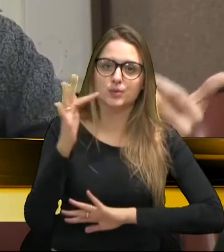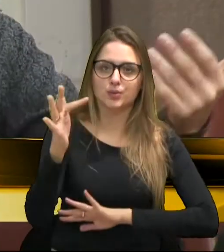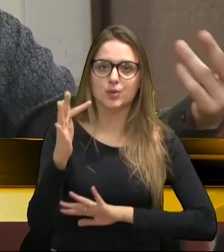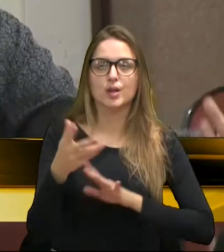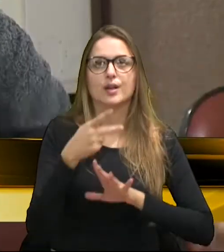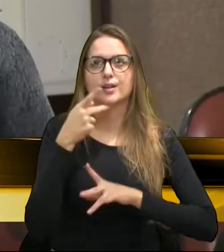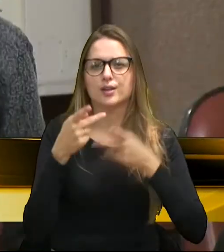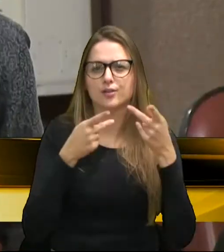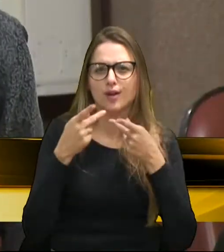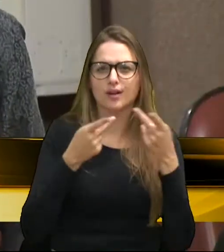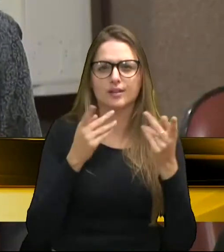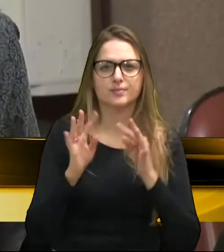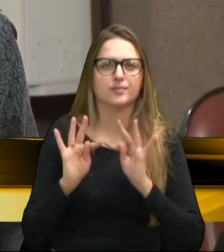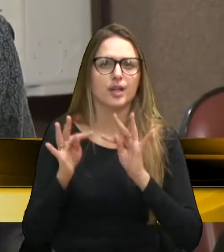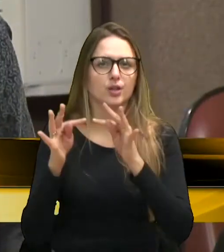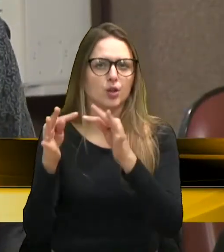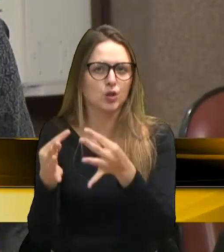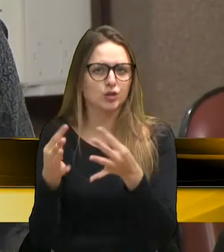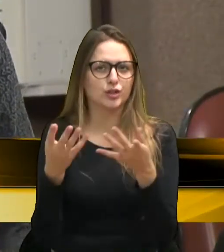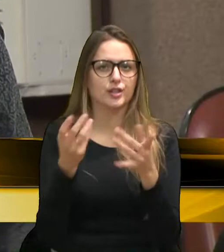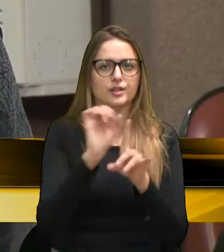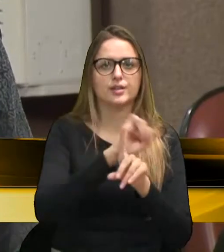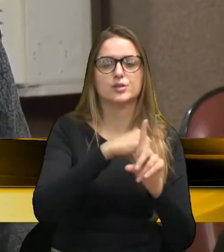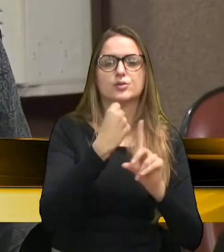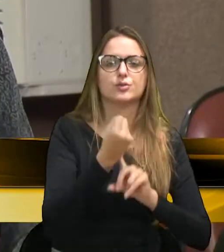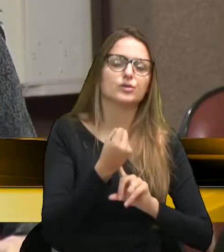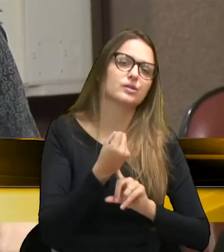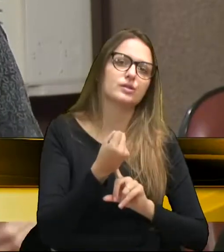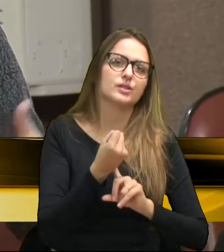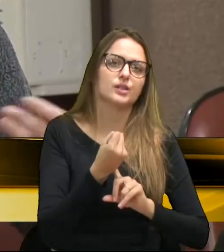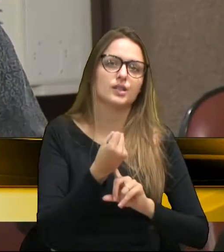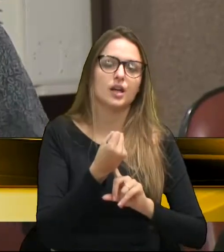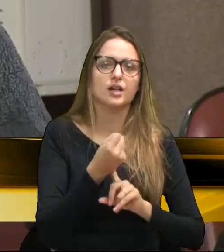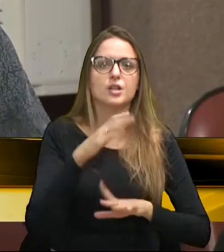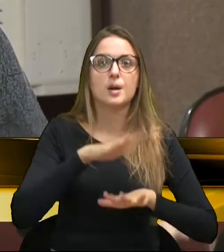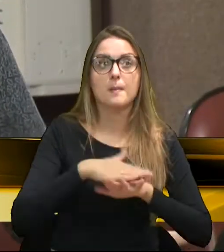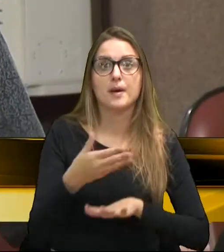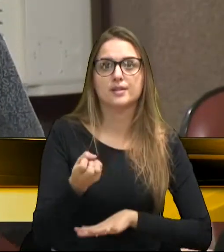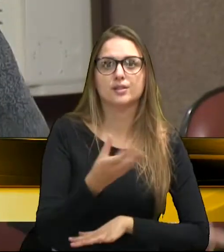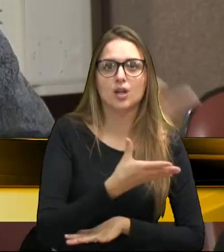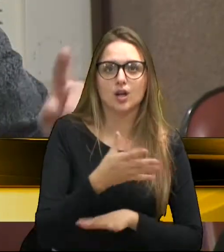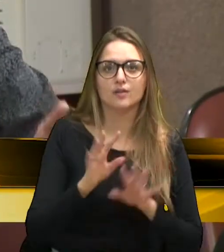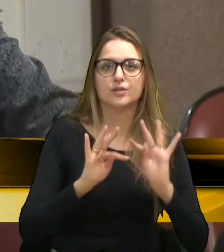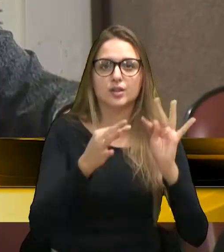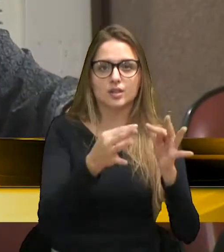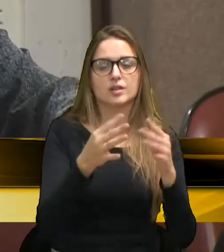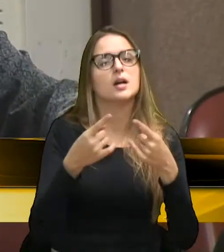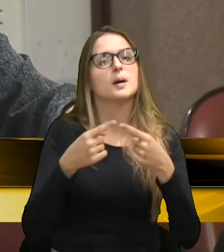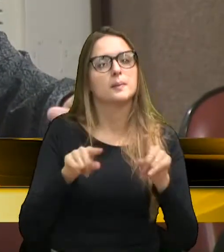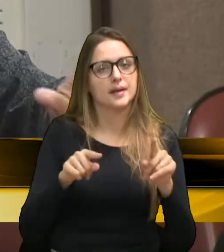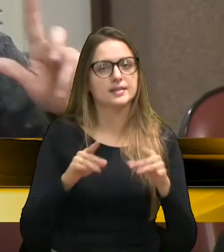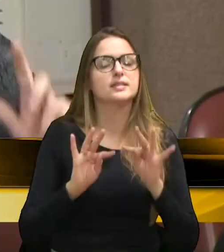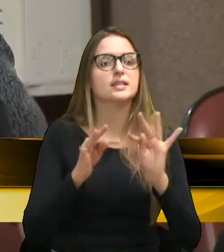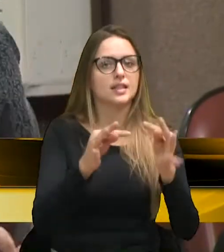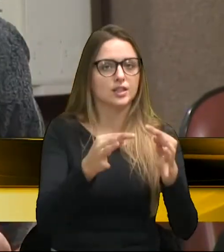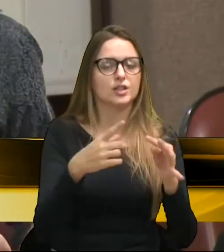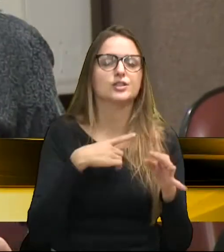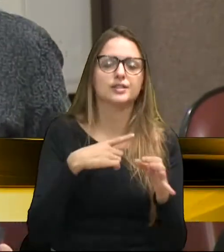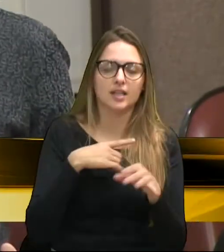em tecnologia, né, a sociedade mais moderna, tecnológica, mas que essa tecnologia venha para